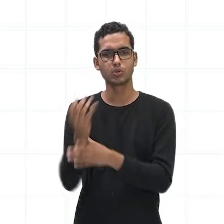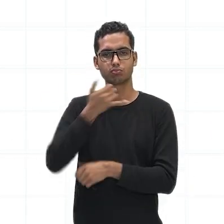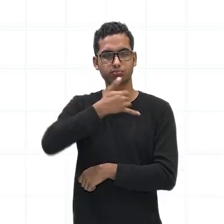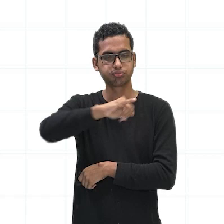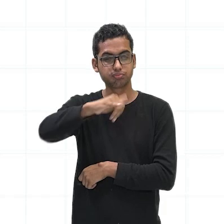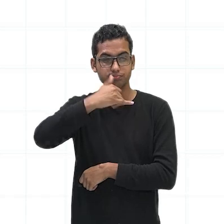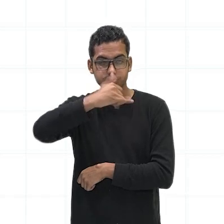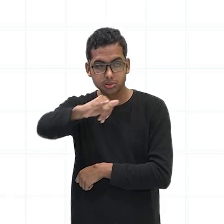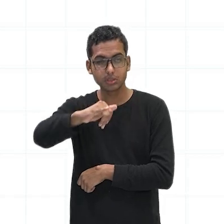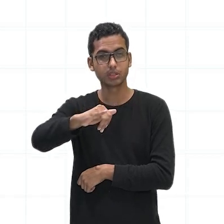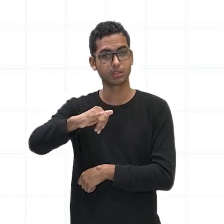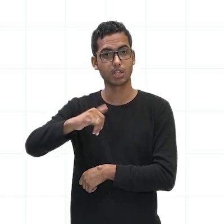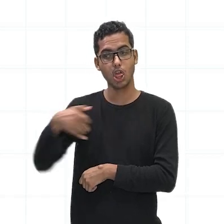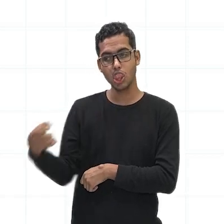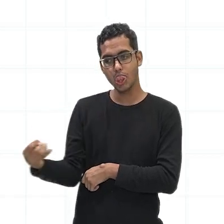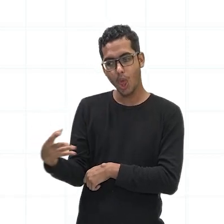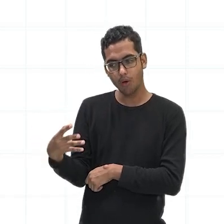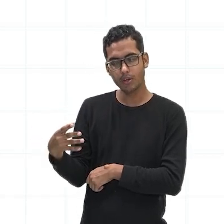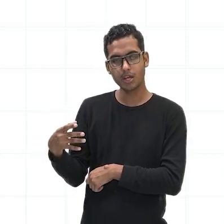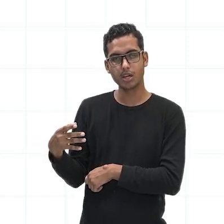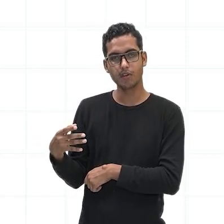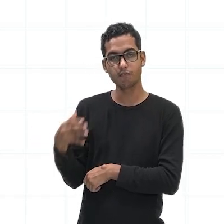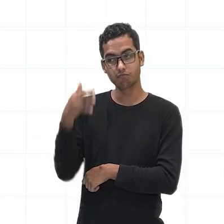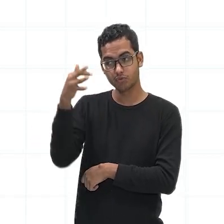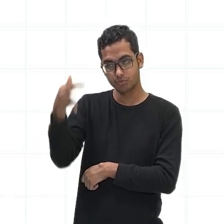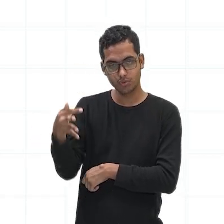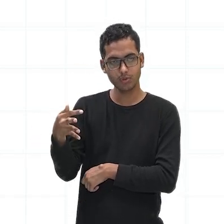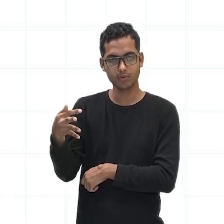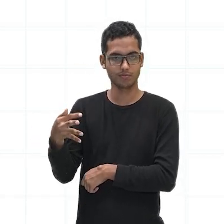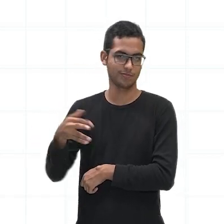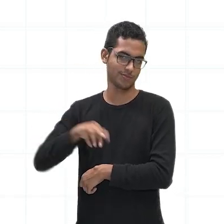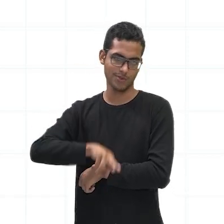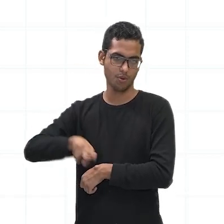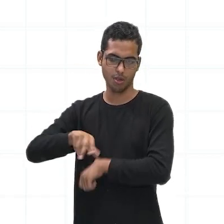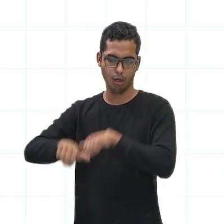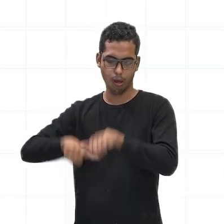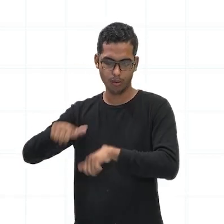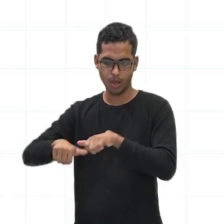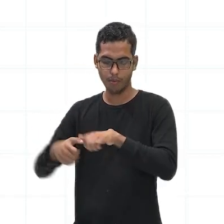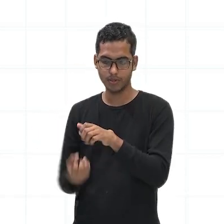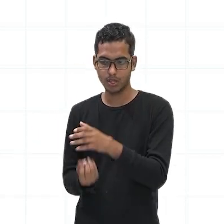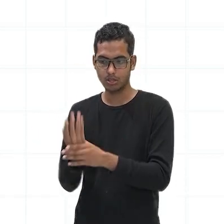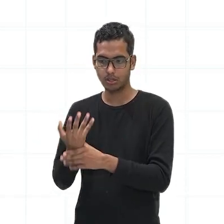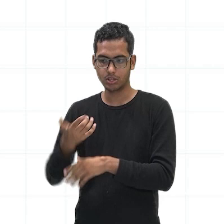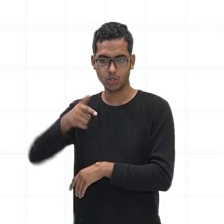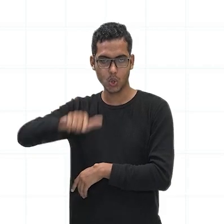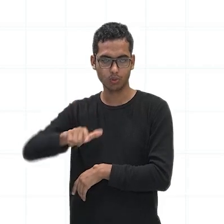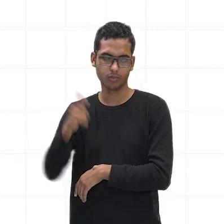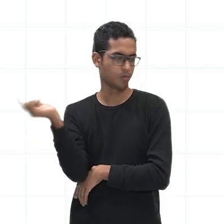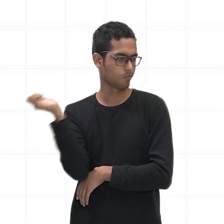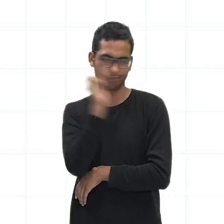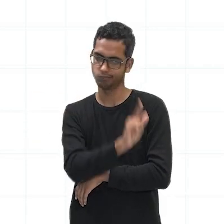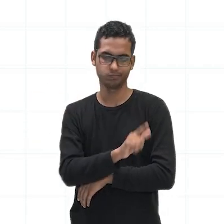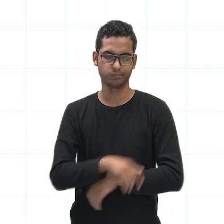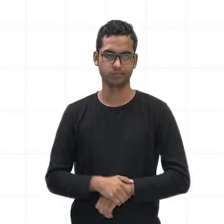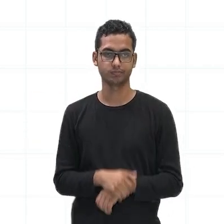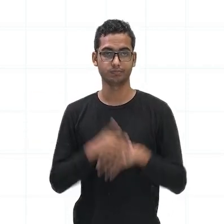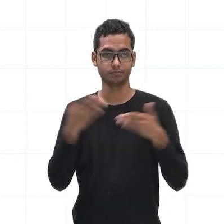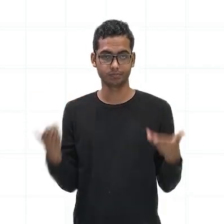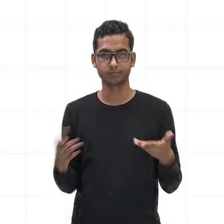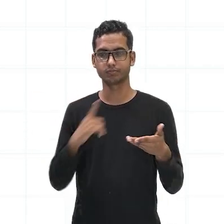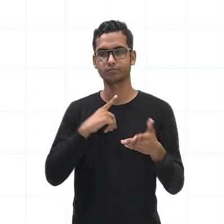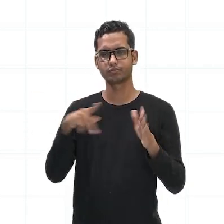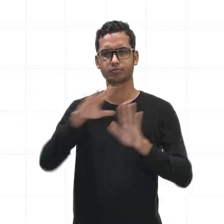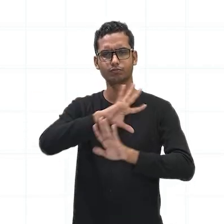não renovável, certo? Então a gente tem aí uma outra forma de energia, que é a energia atômica. E esse símbolo aí, ele